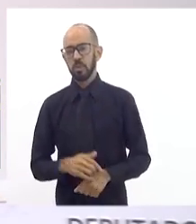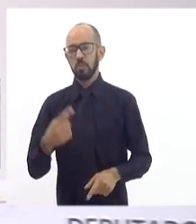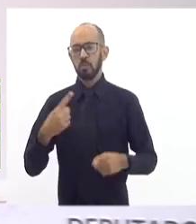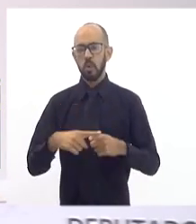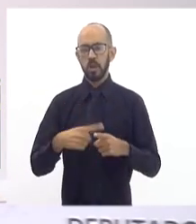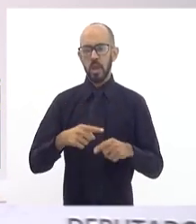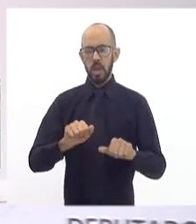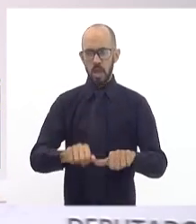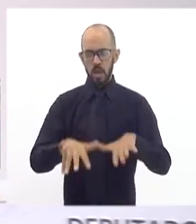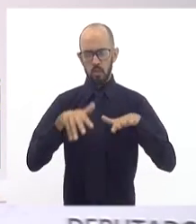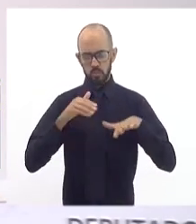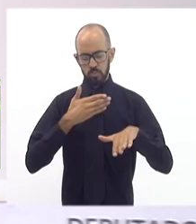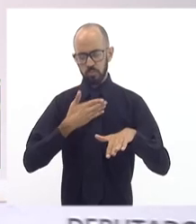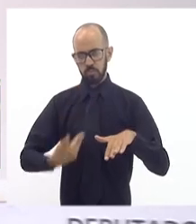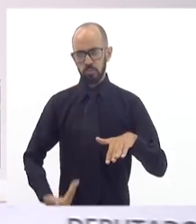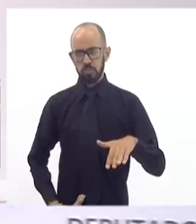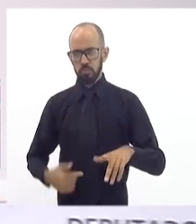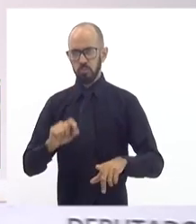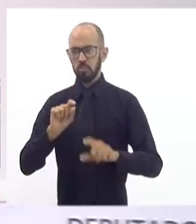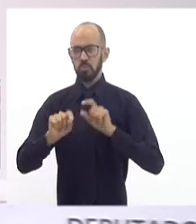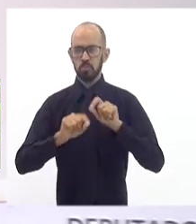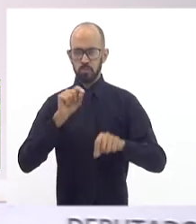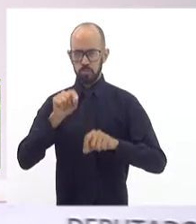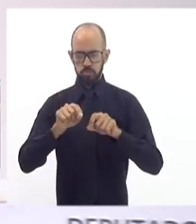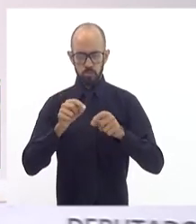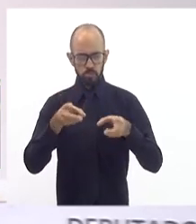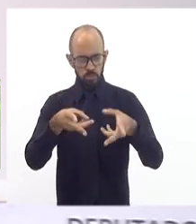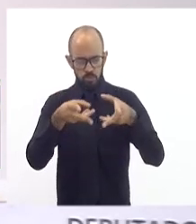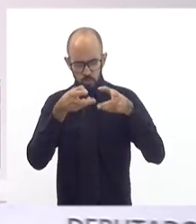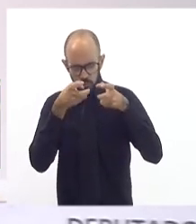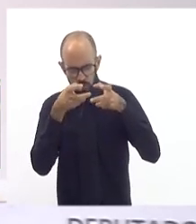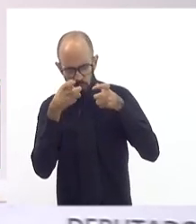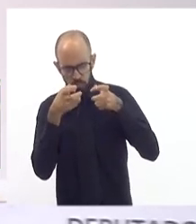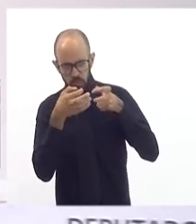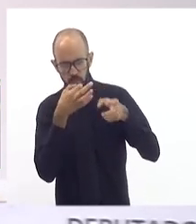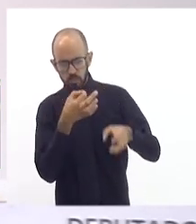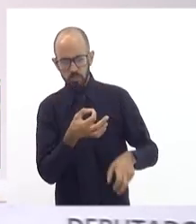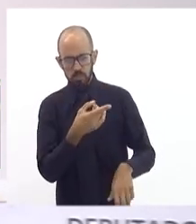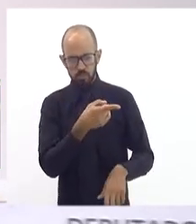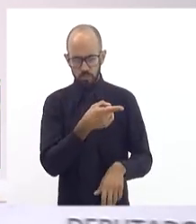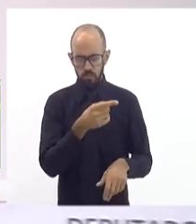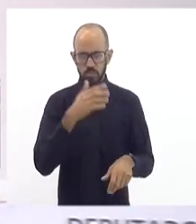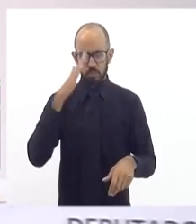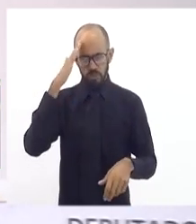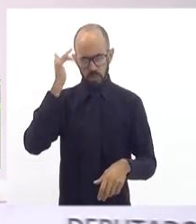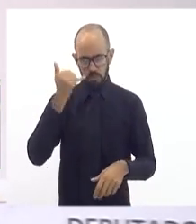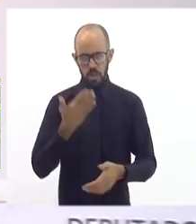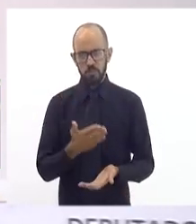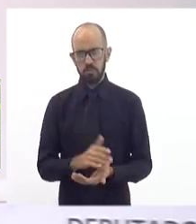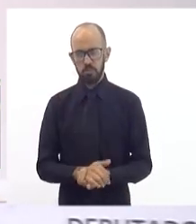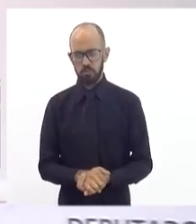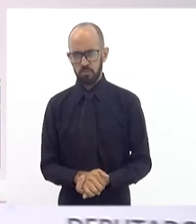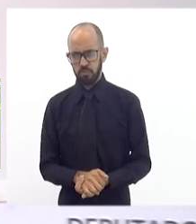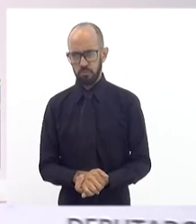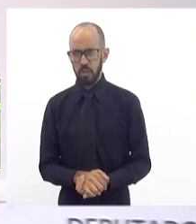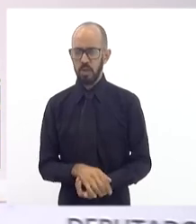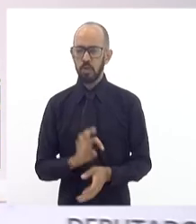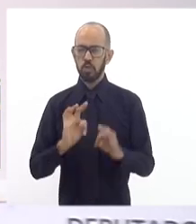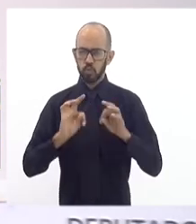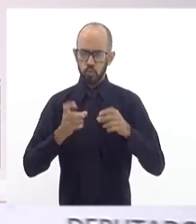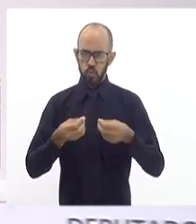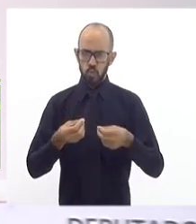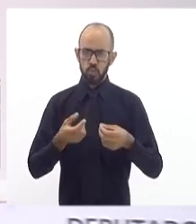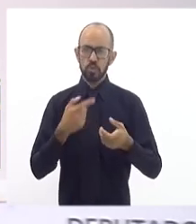audiência pública é para ouvir ouvir todos